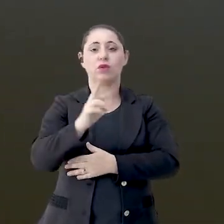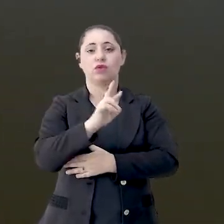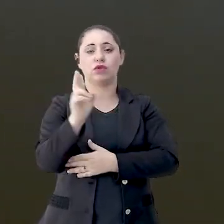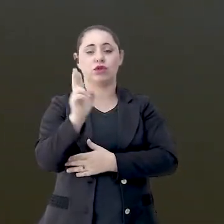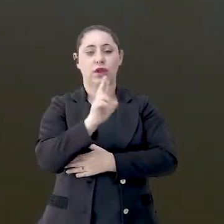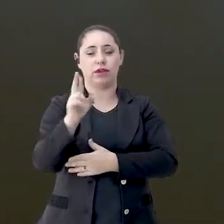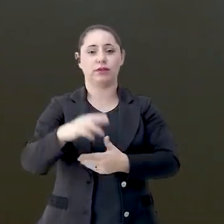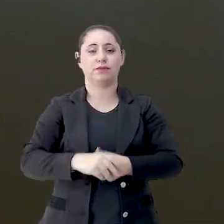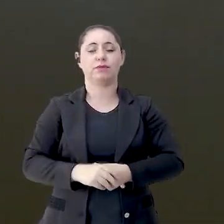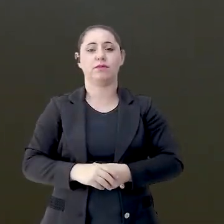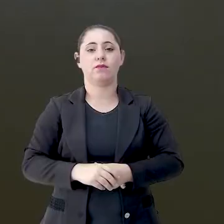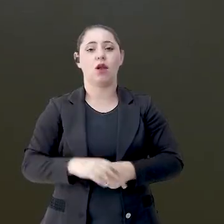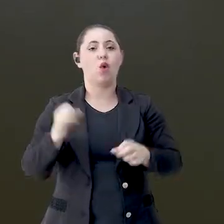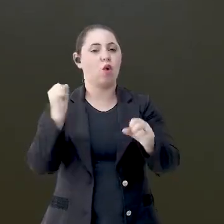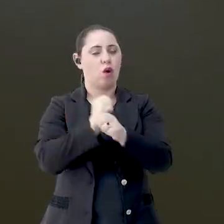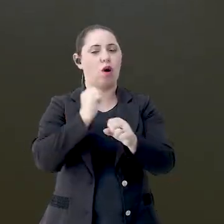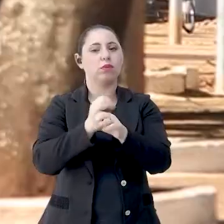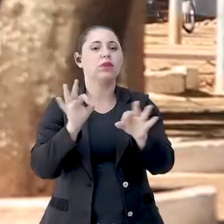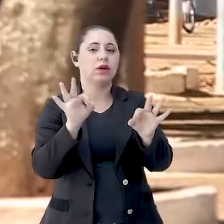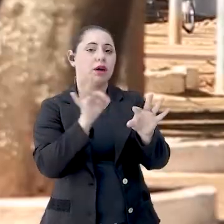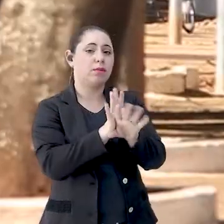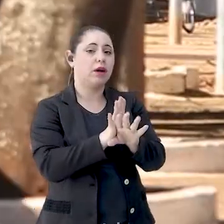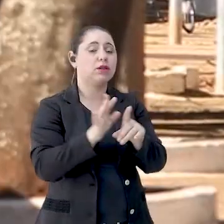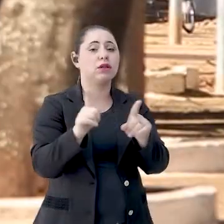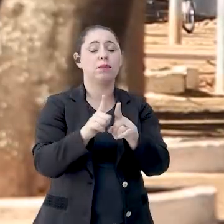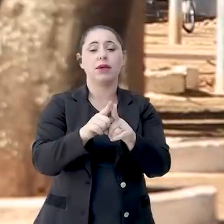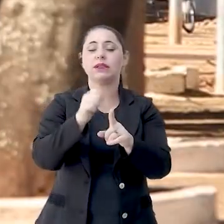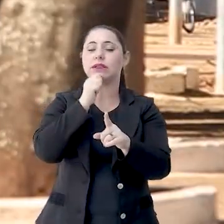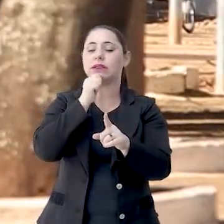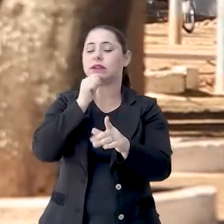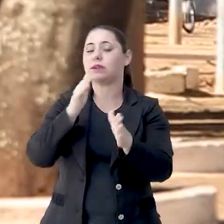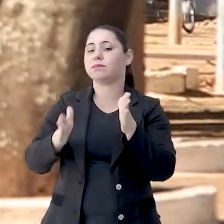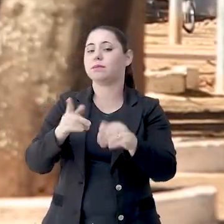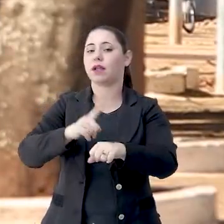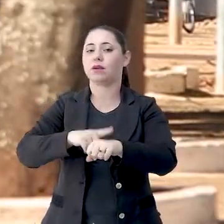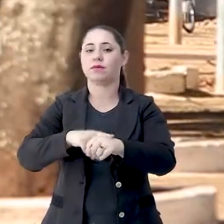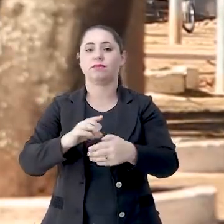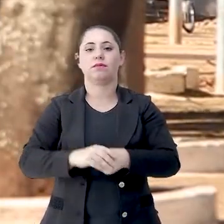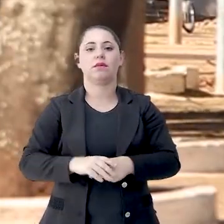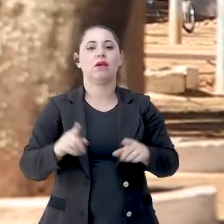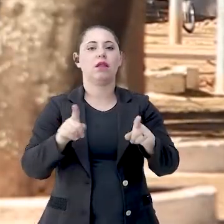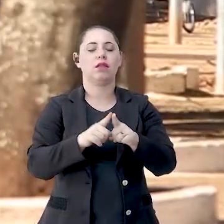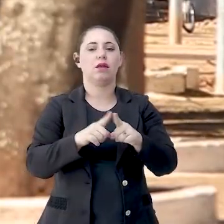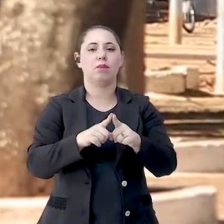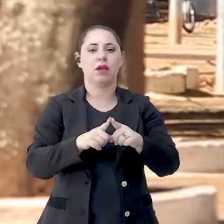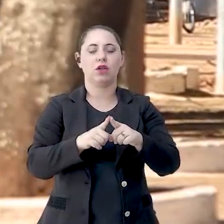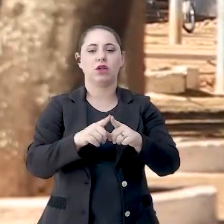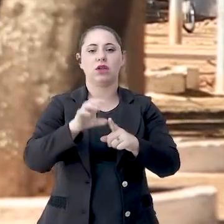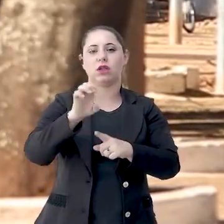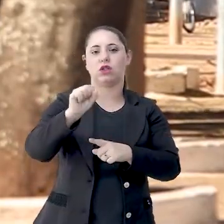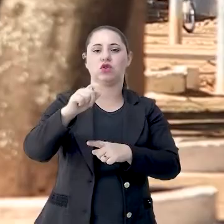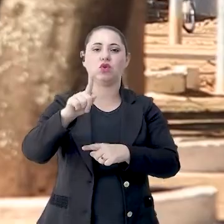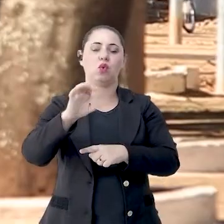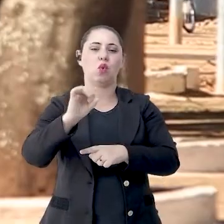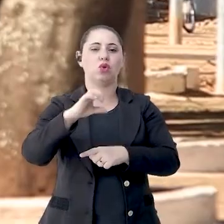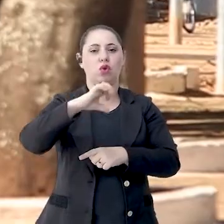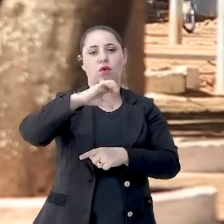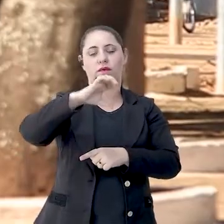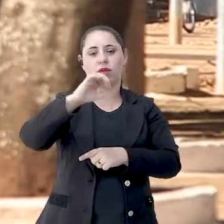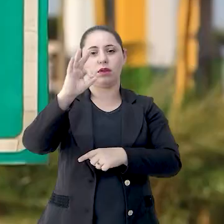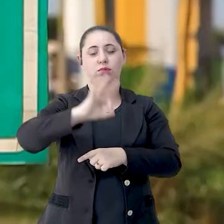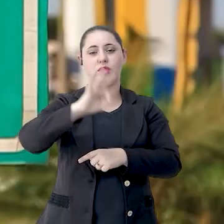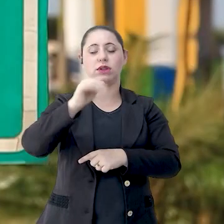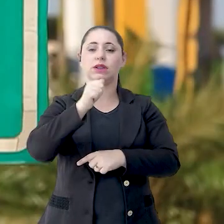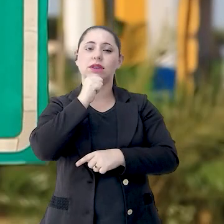obras concluídas e em execução. E a cobertura de esgoto deverá chegar a 90% ainda neste